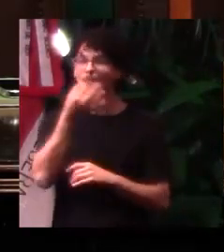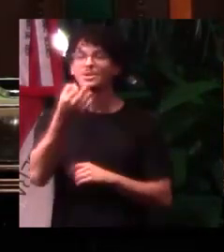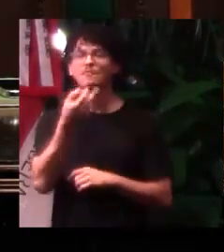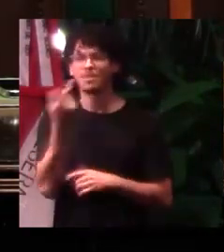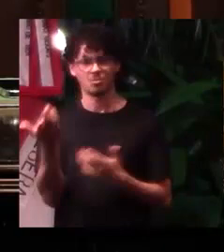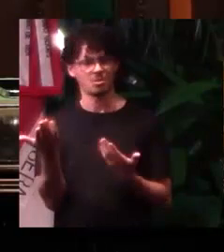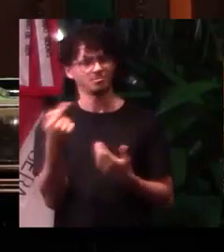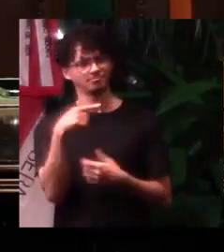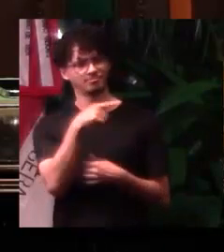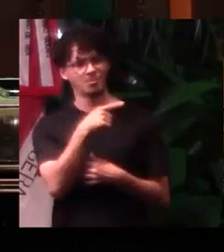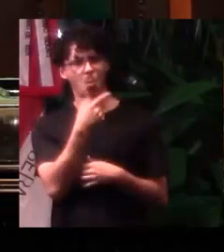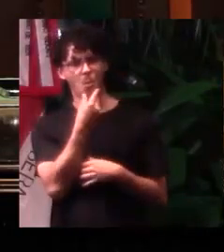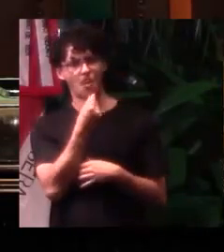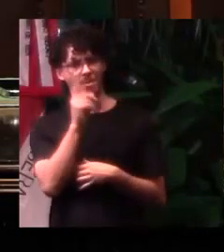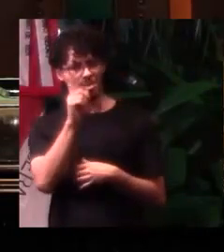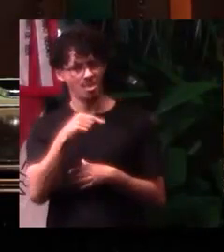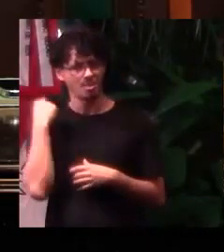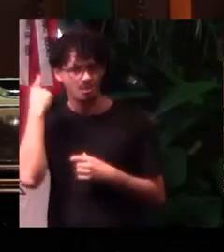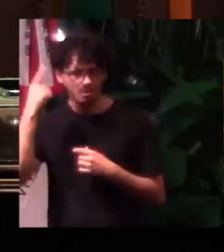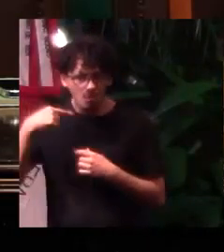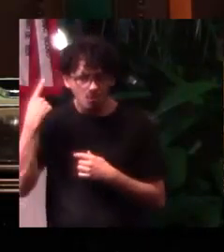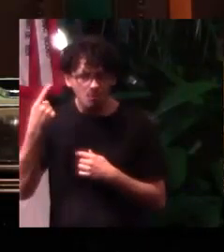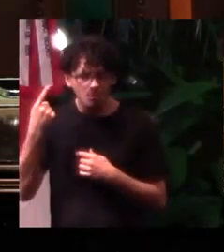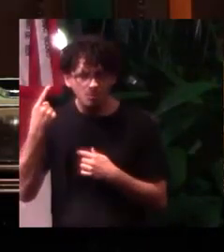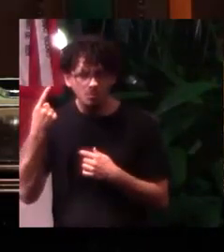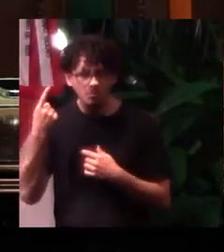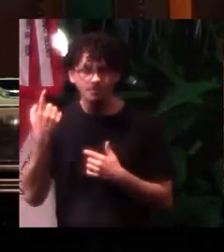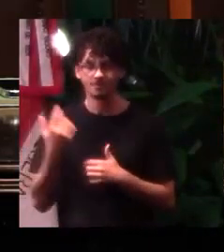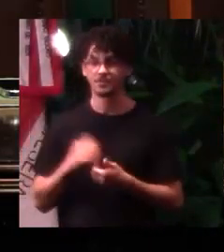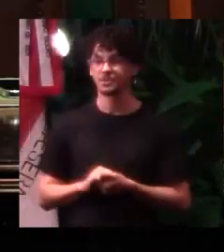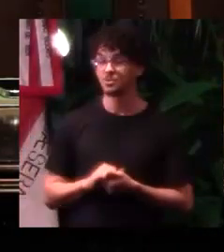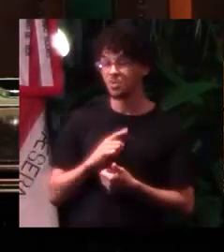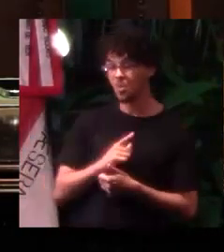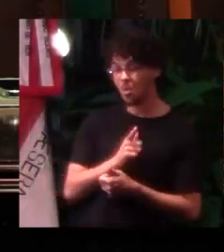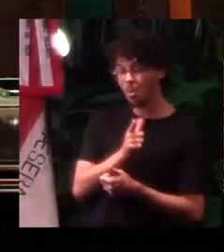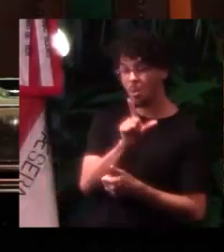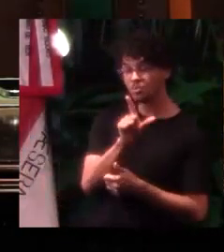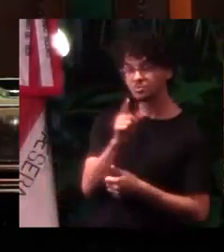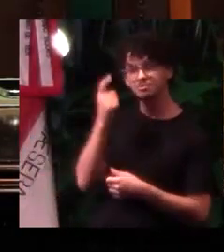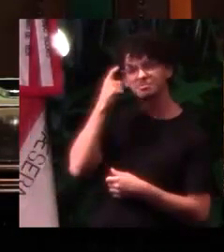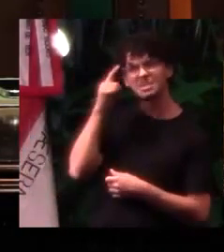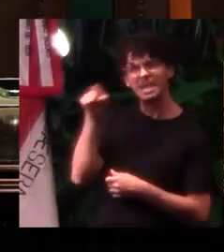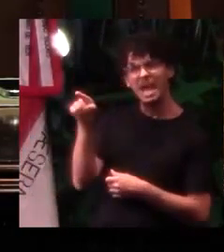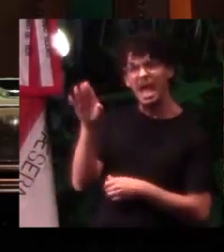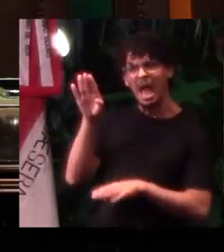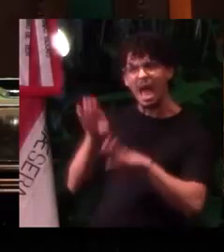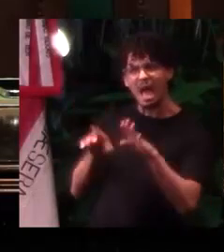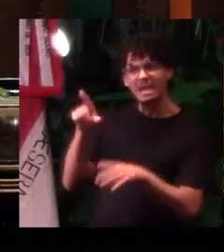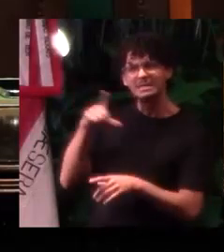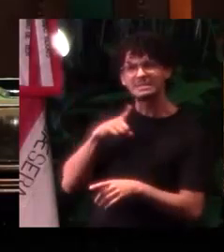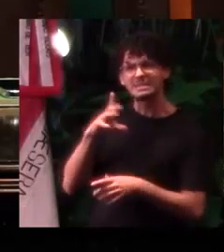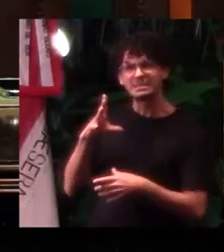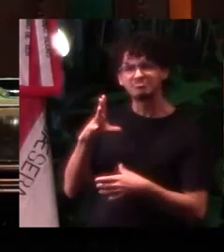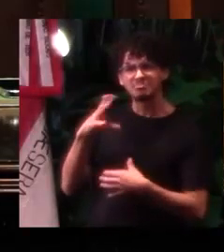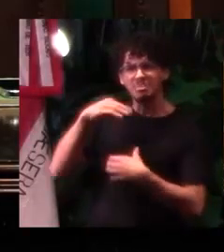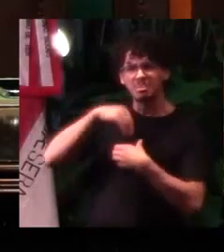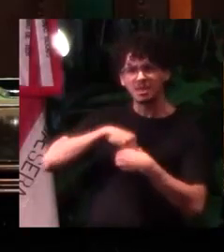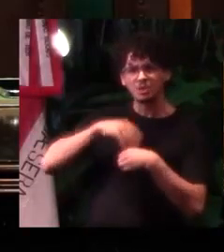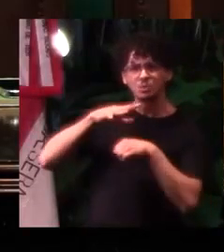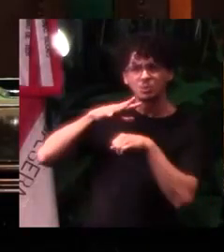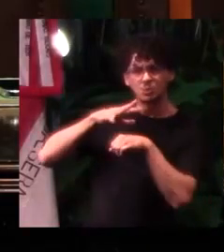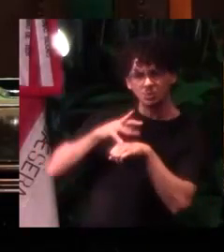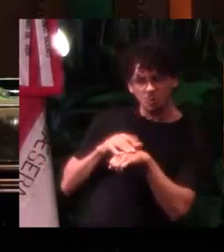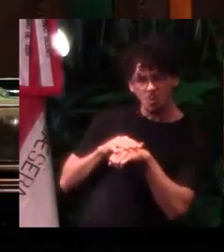ter ficado louco. Outros acham que deveria ser portador de uma doença que